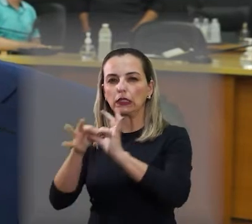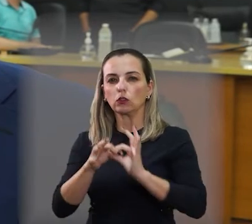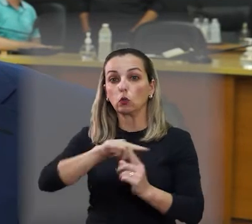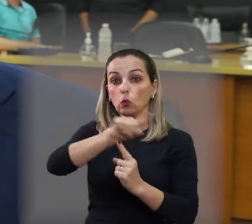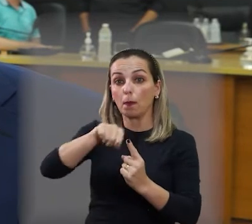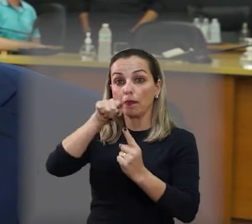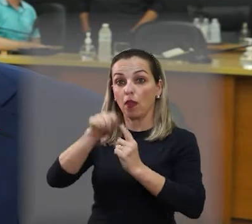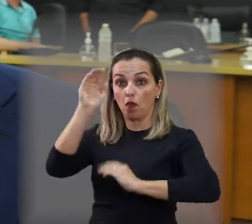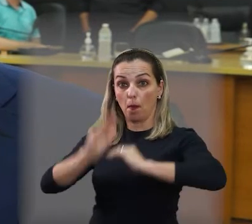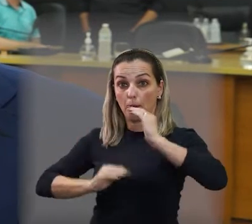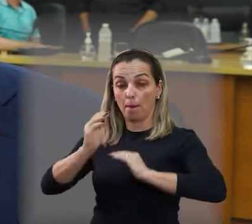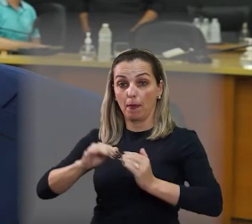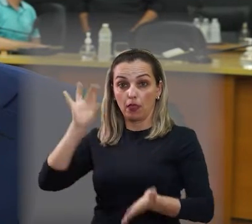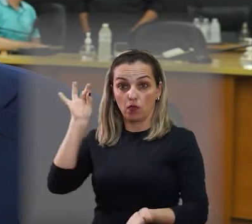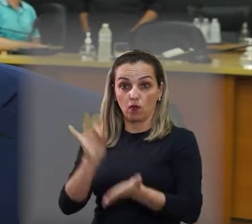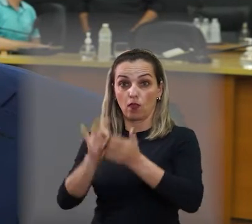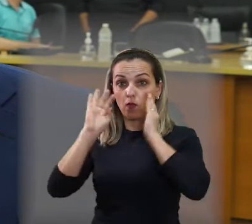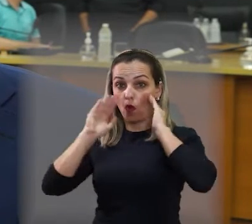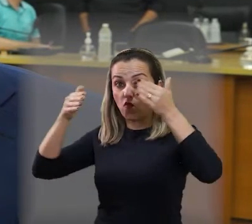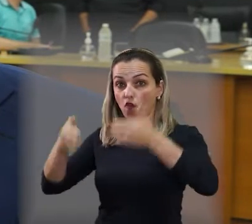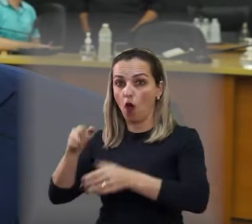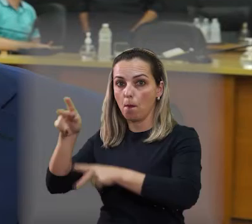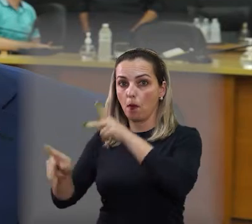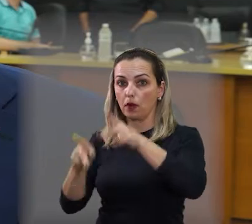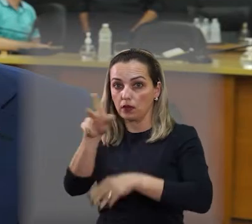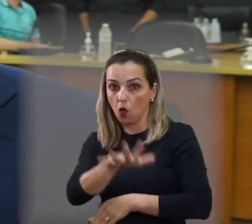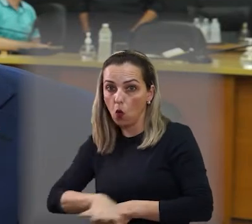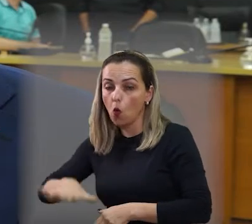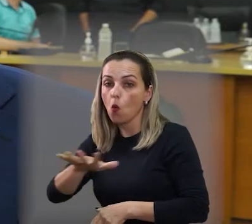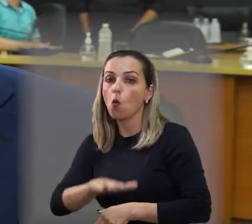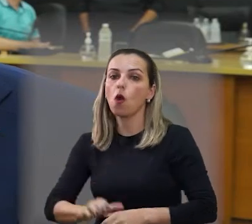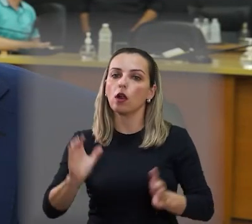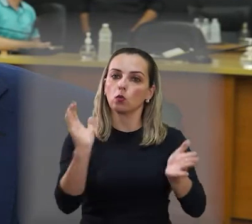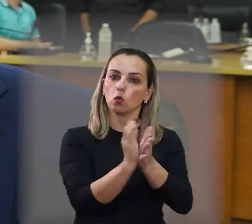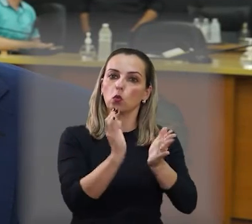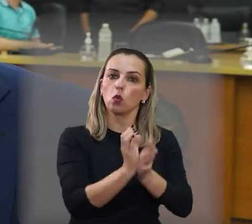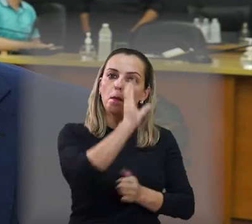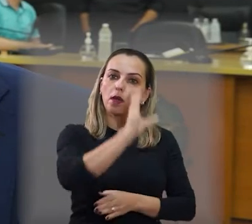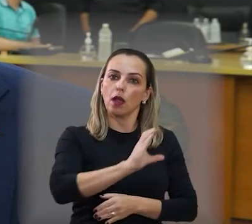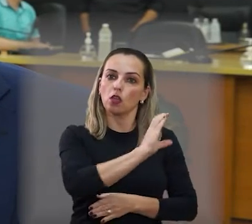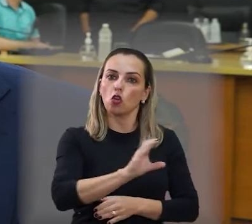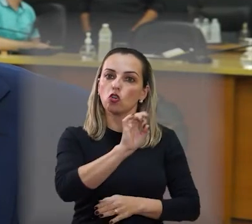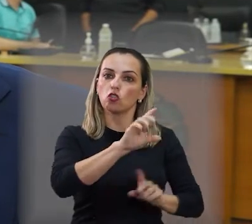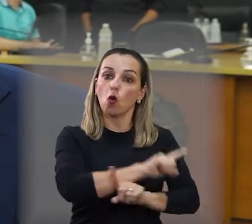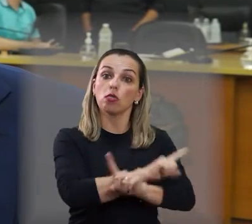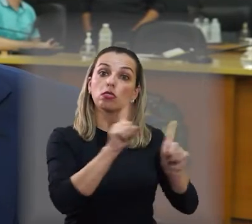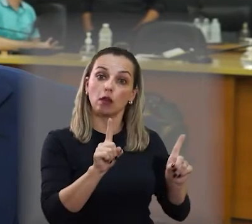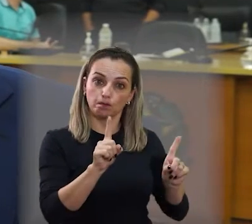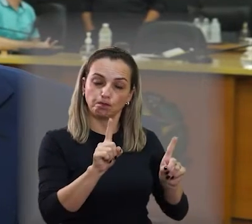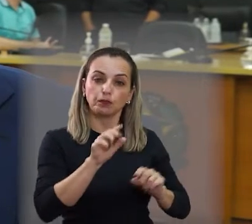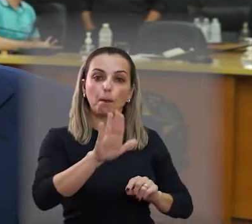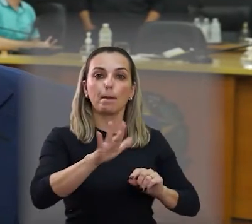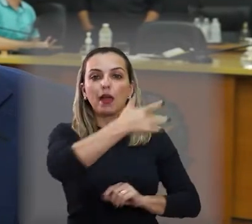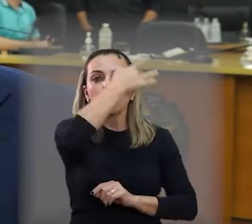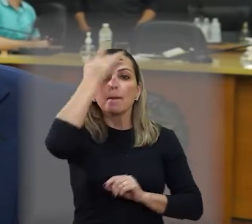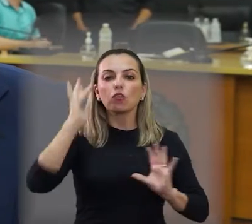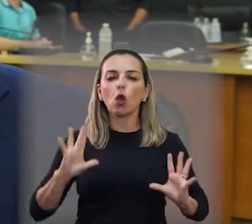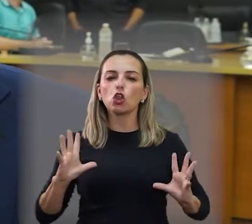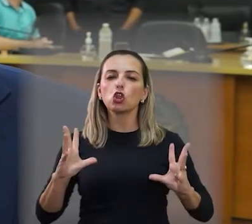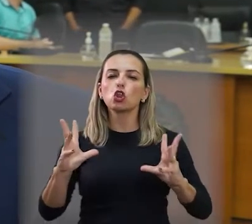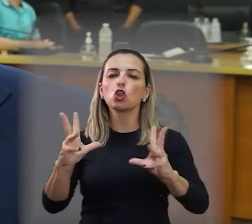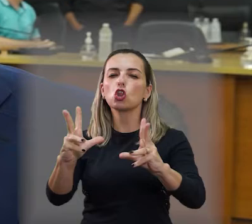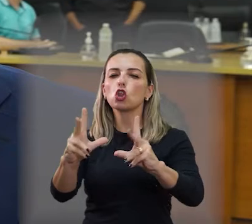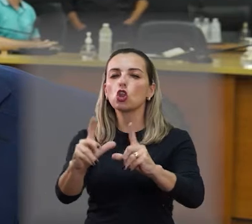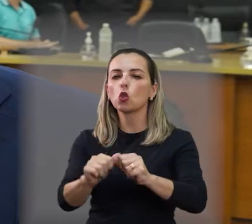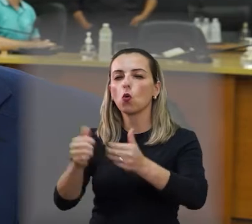esse objetivo de propor também algo concreto para a população para a sociedade não só para os seus aqueles que pertencem a Igreja Católica